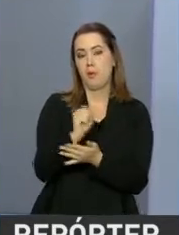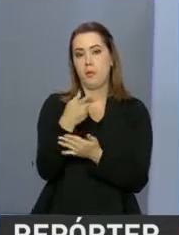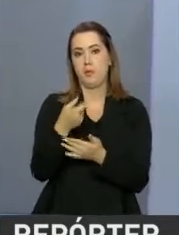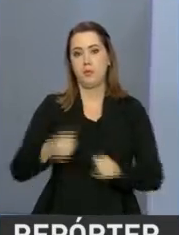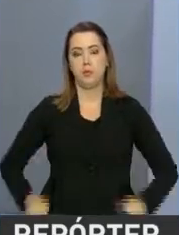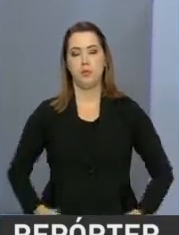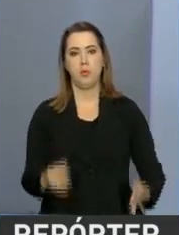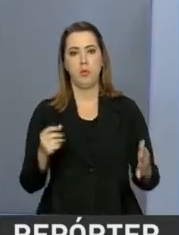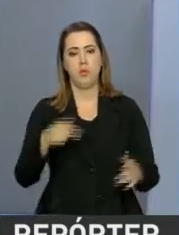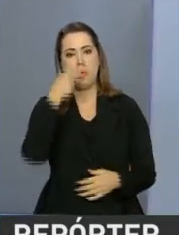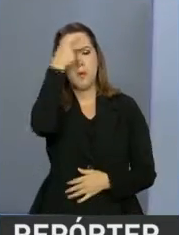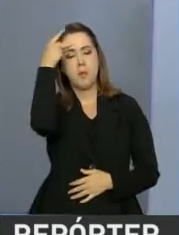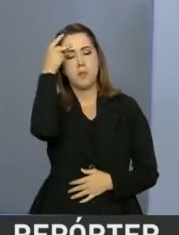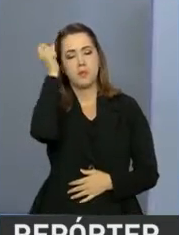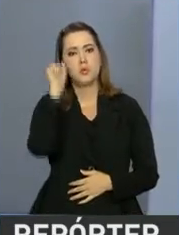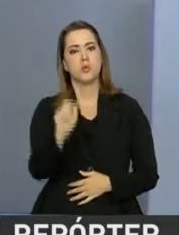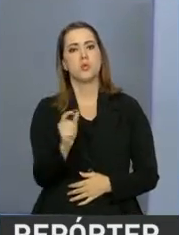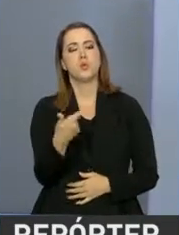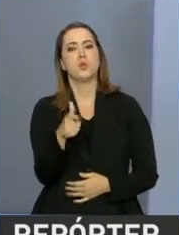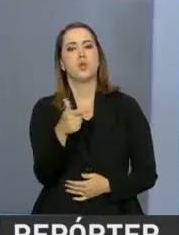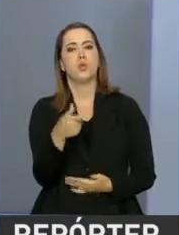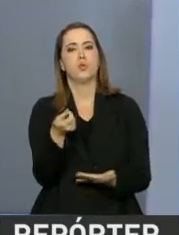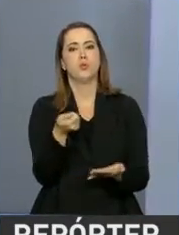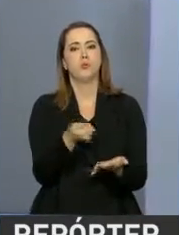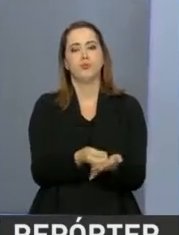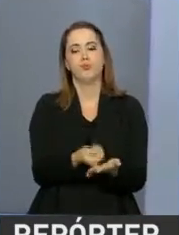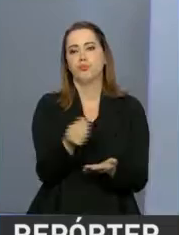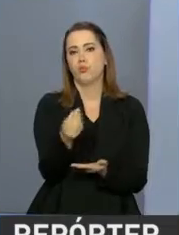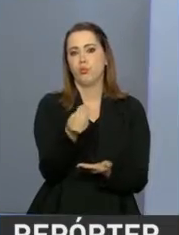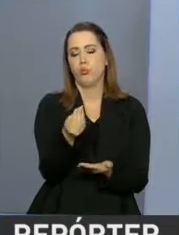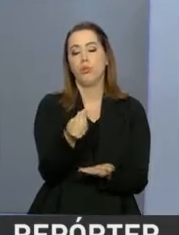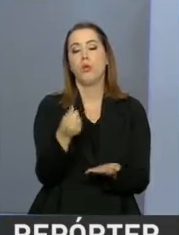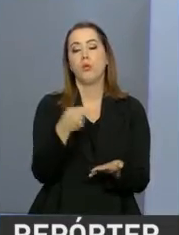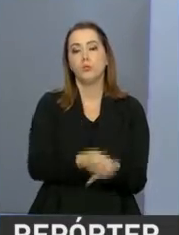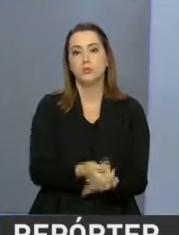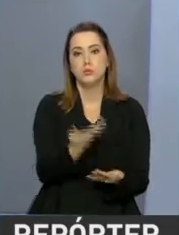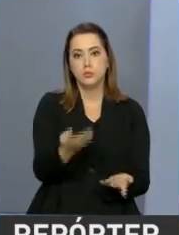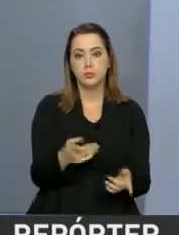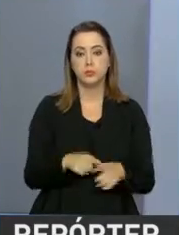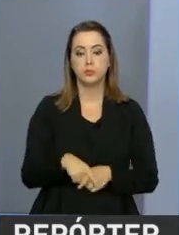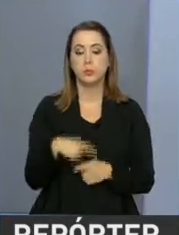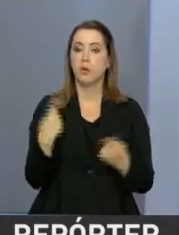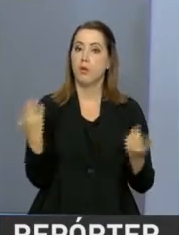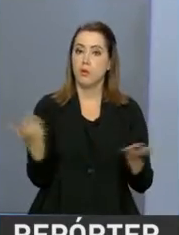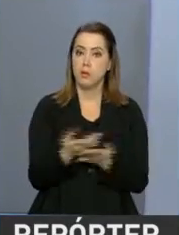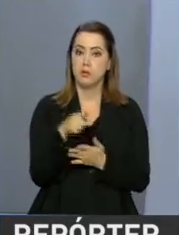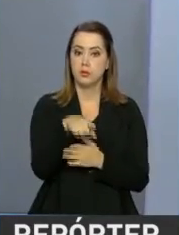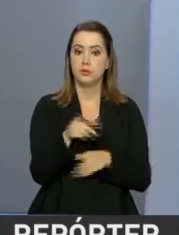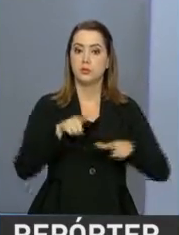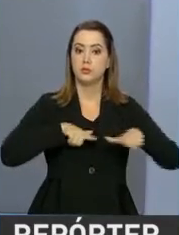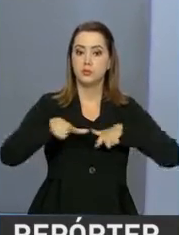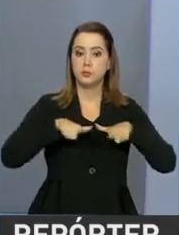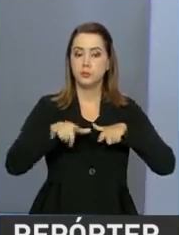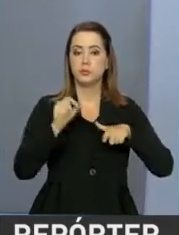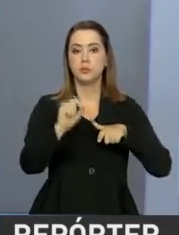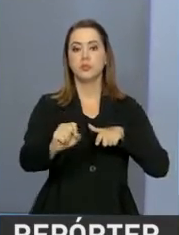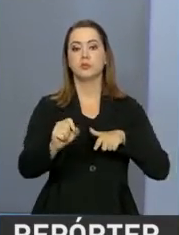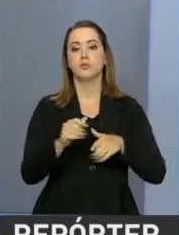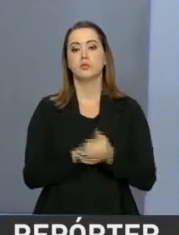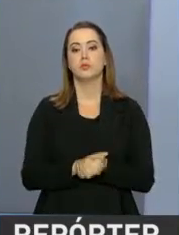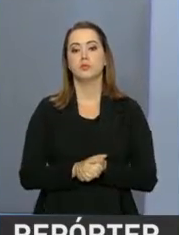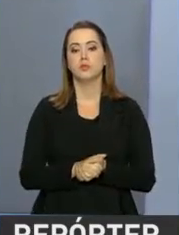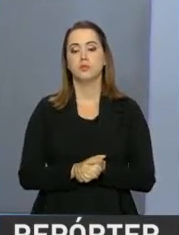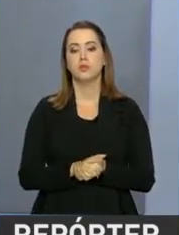do gasto efetuado por pessoas físicas Sem condição e neste trabalho ou é